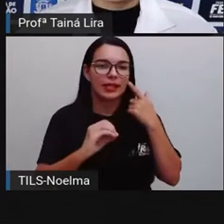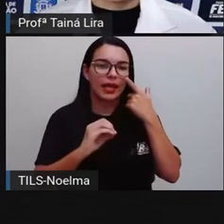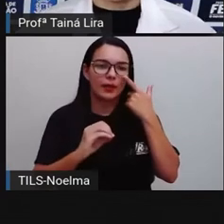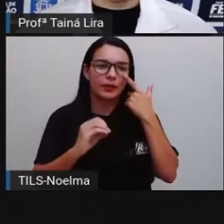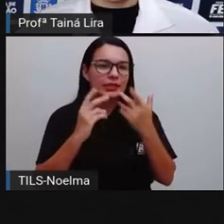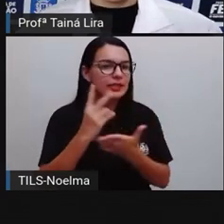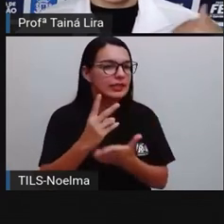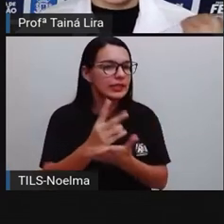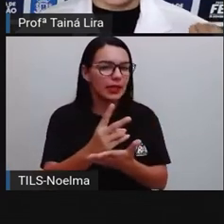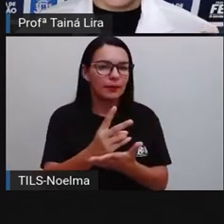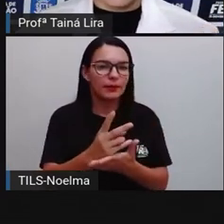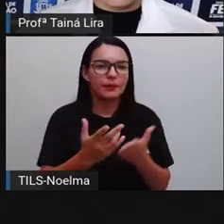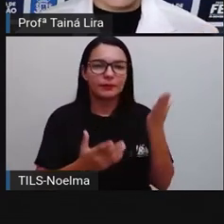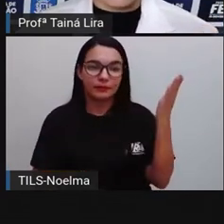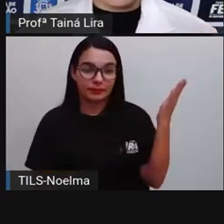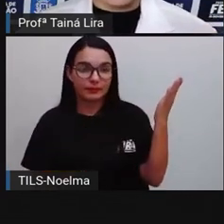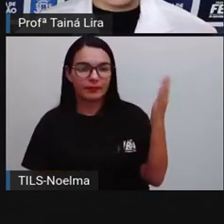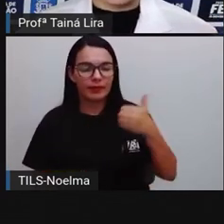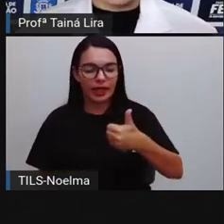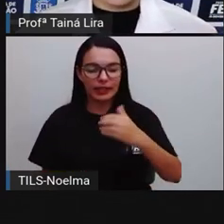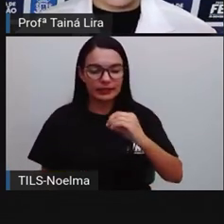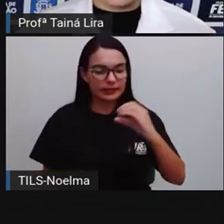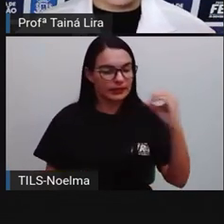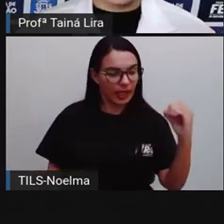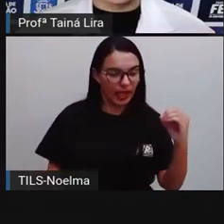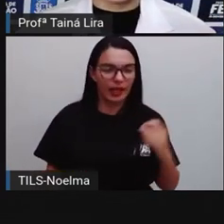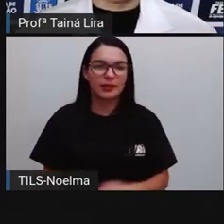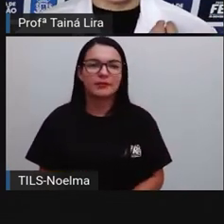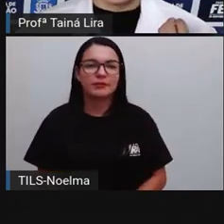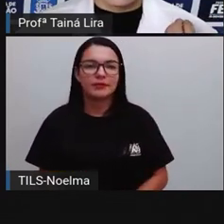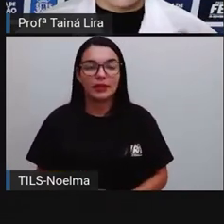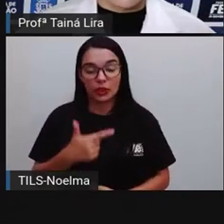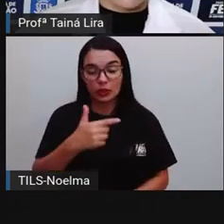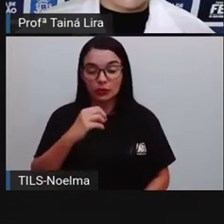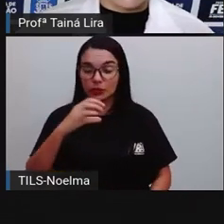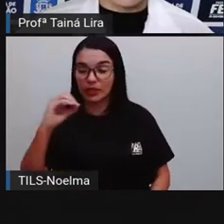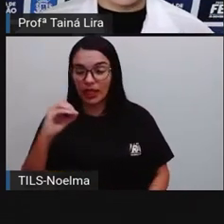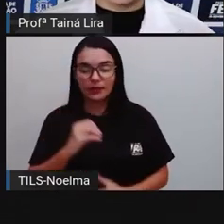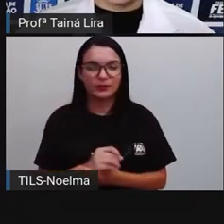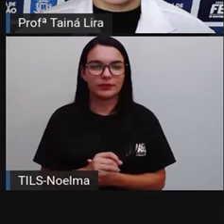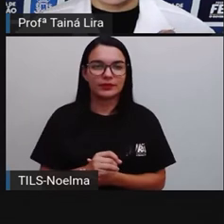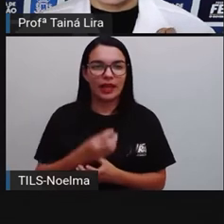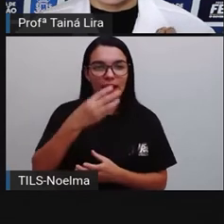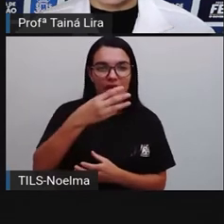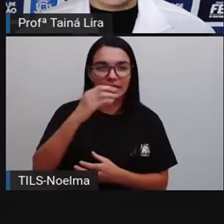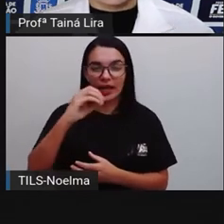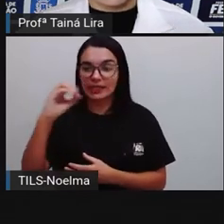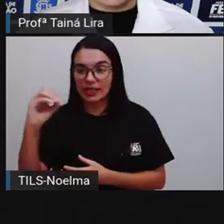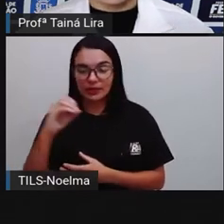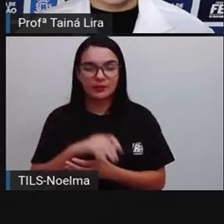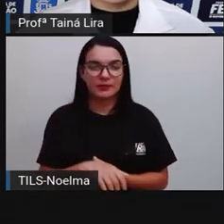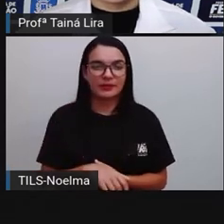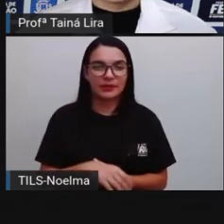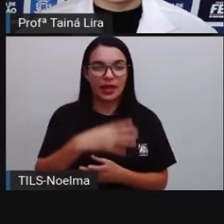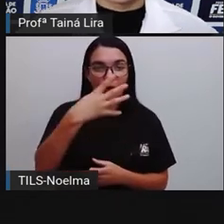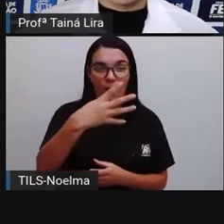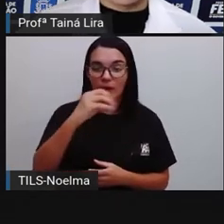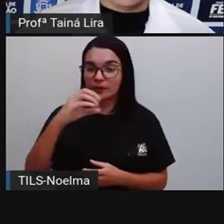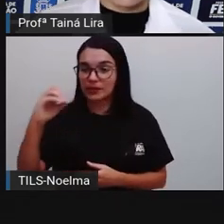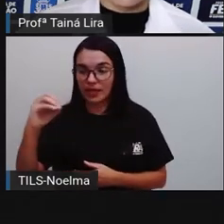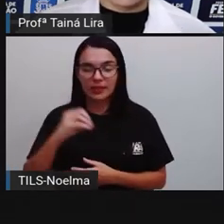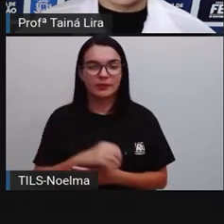tá tão contando de 100 sem Olha lá 100 200 300